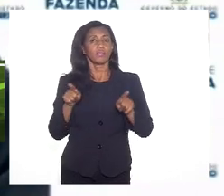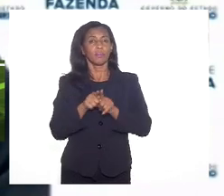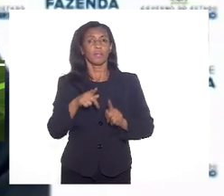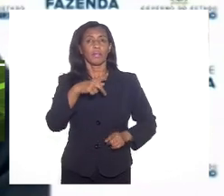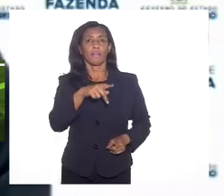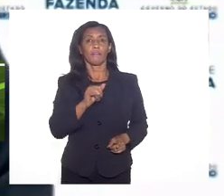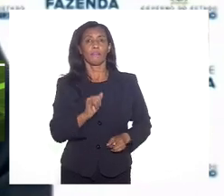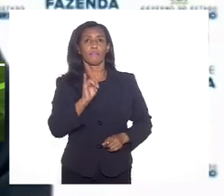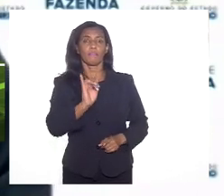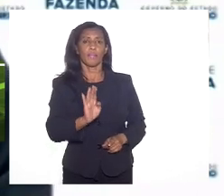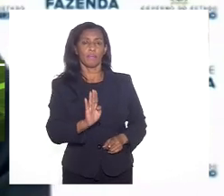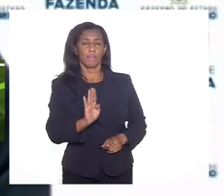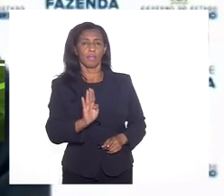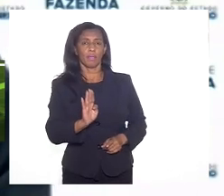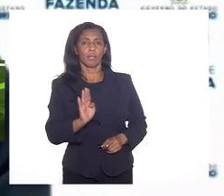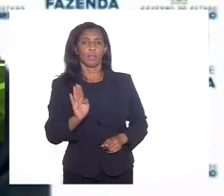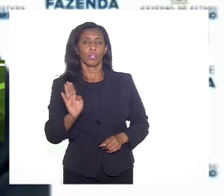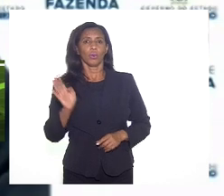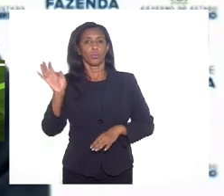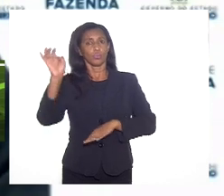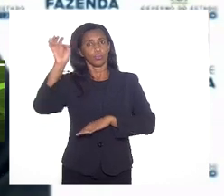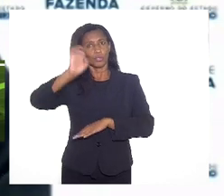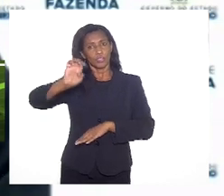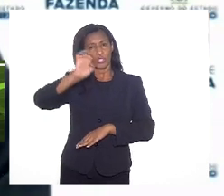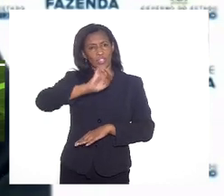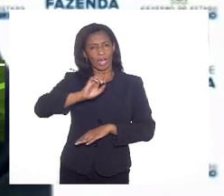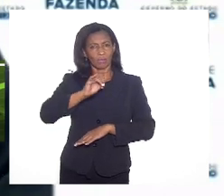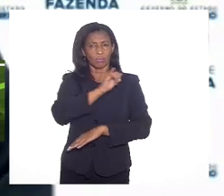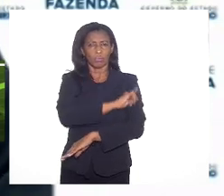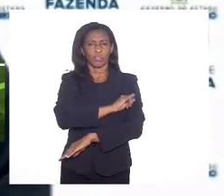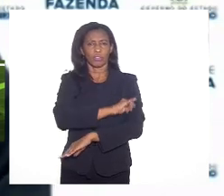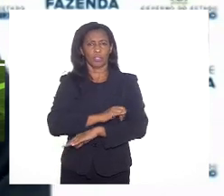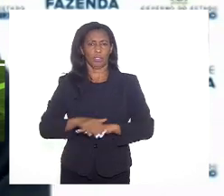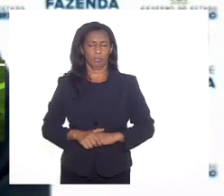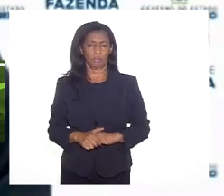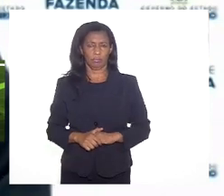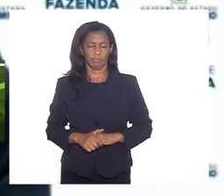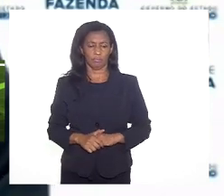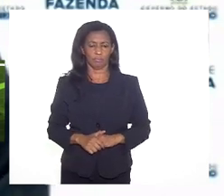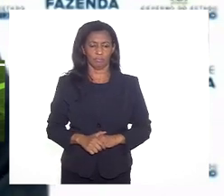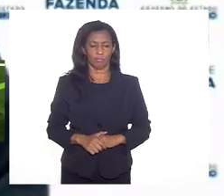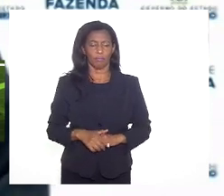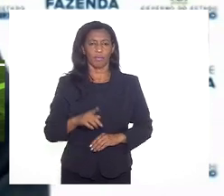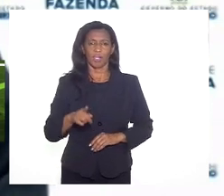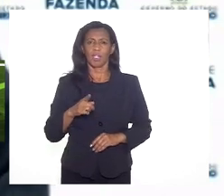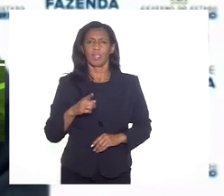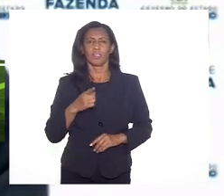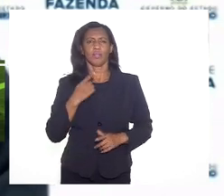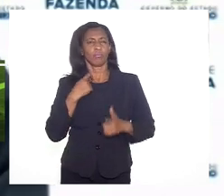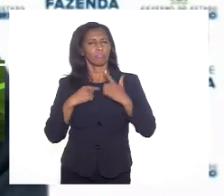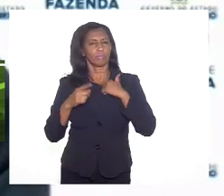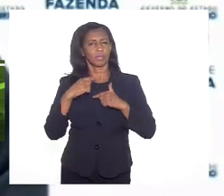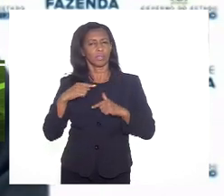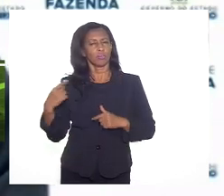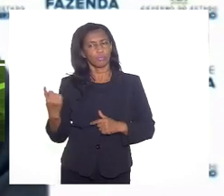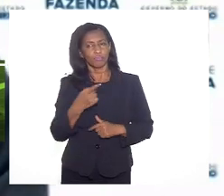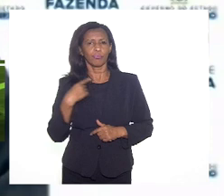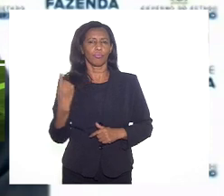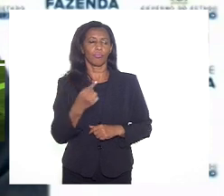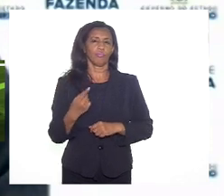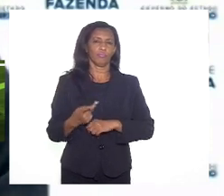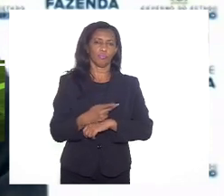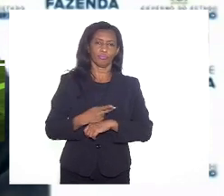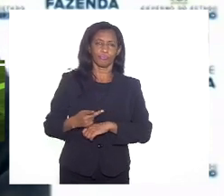Rio de Janeiro, o que não tem se dado de forma efetiva. Então, esse é o desenho que nós estamos buscando. Mas é claro